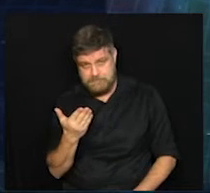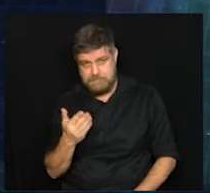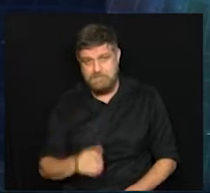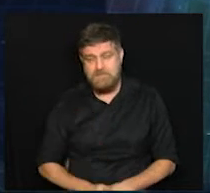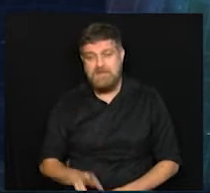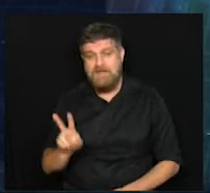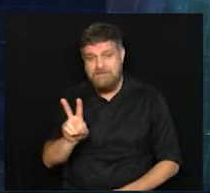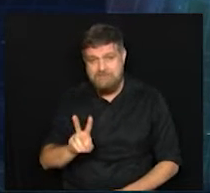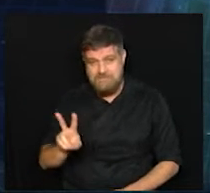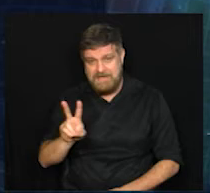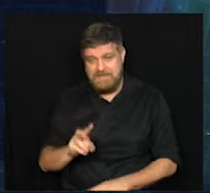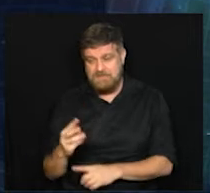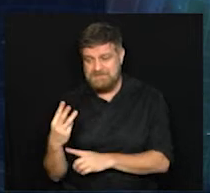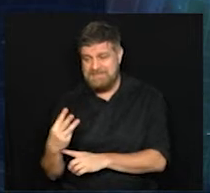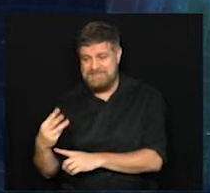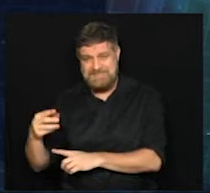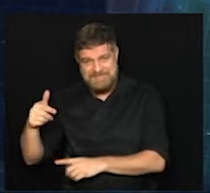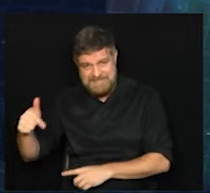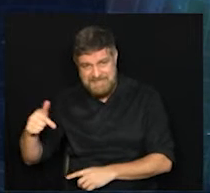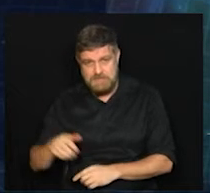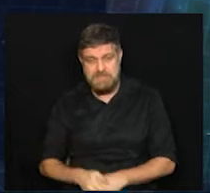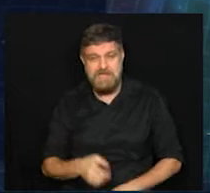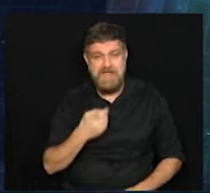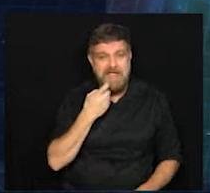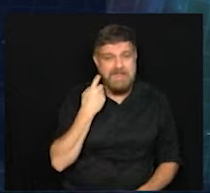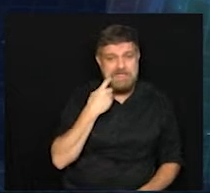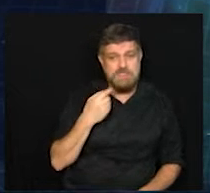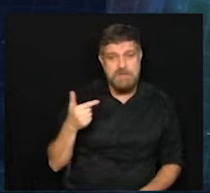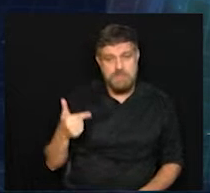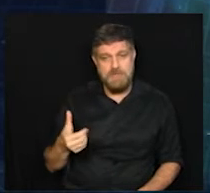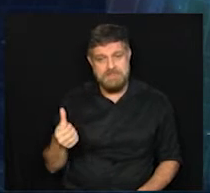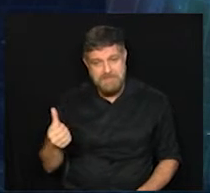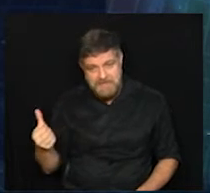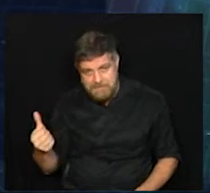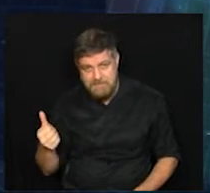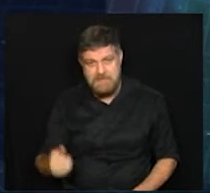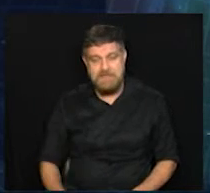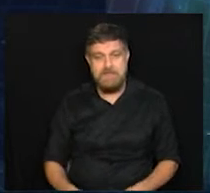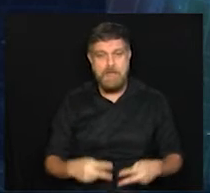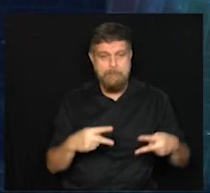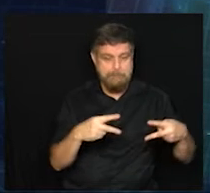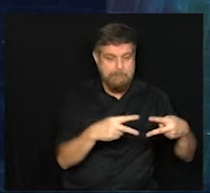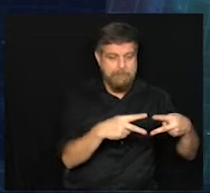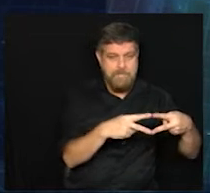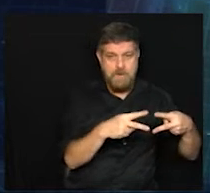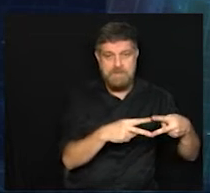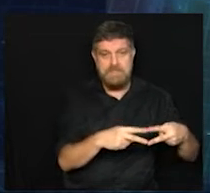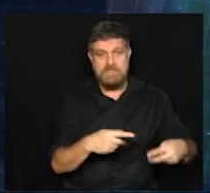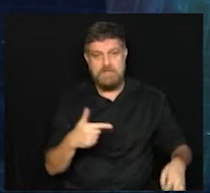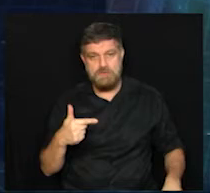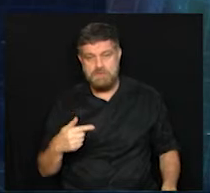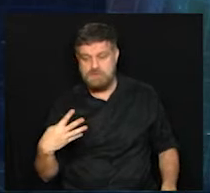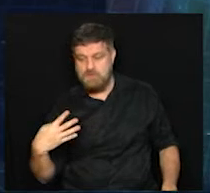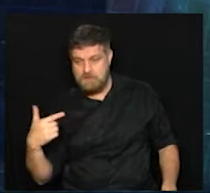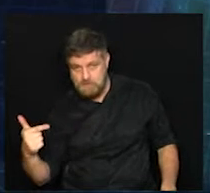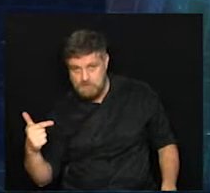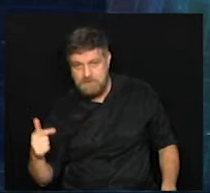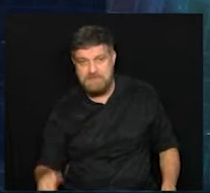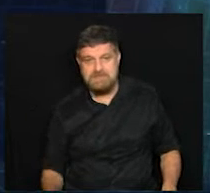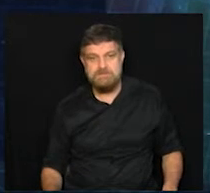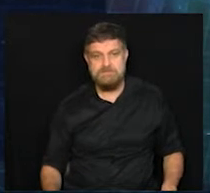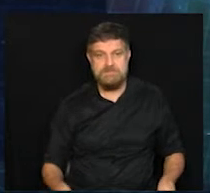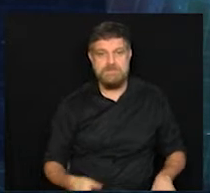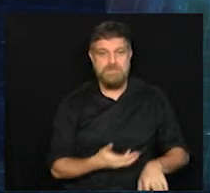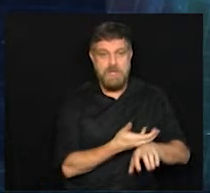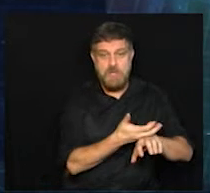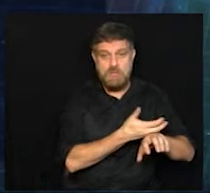585, Valinhos, 337, Itatiba, 266, Paulínia,